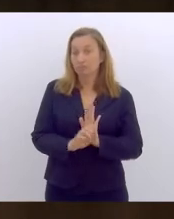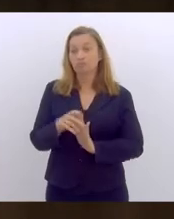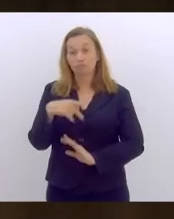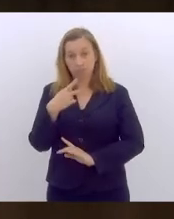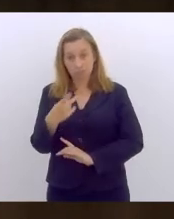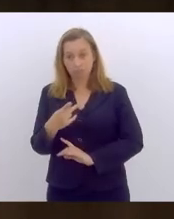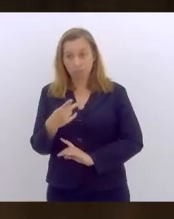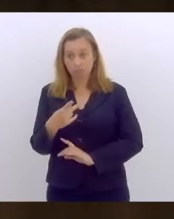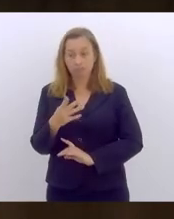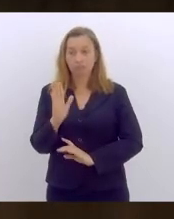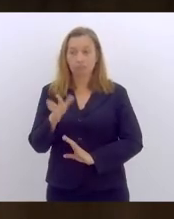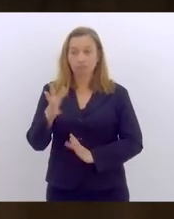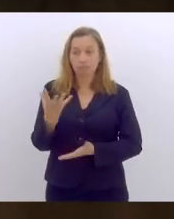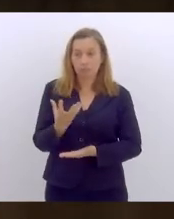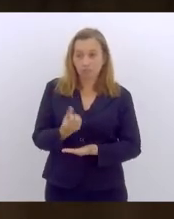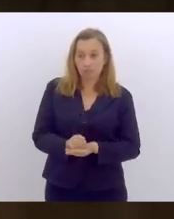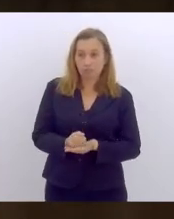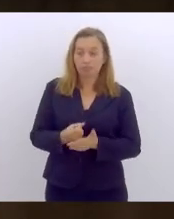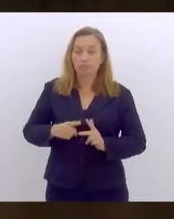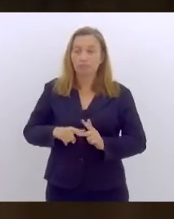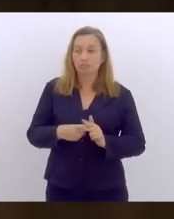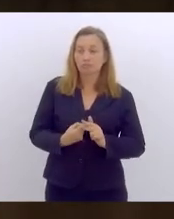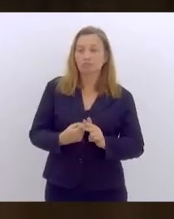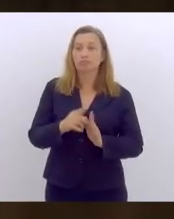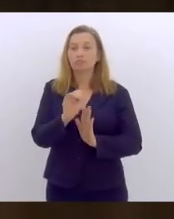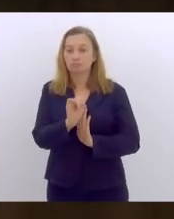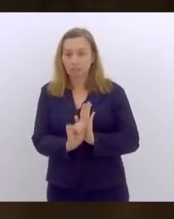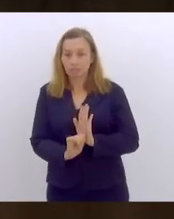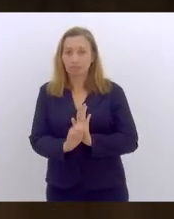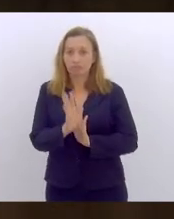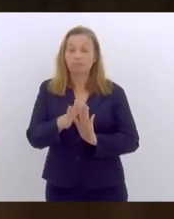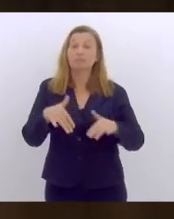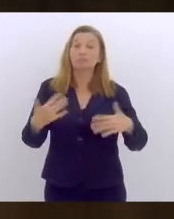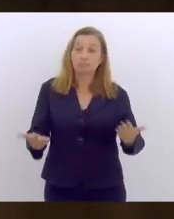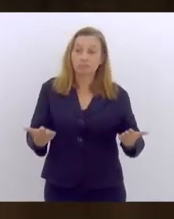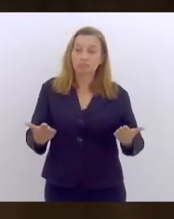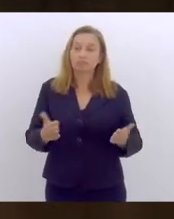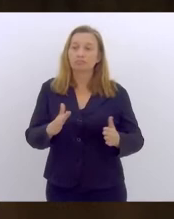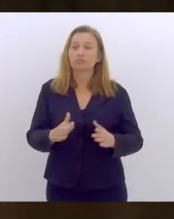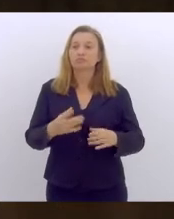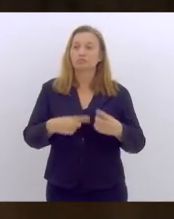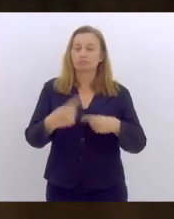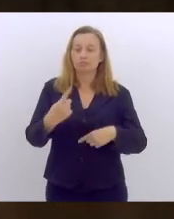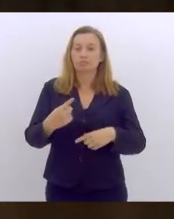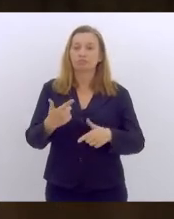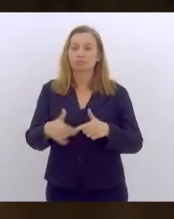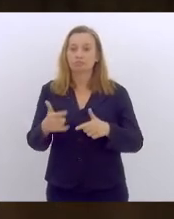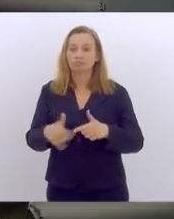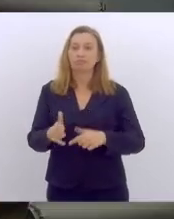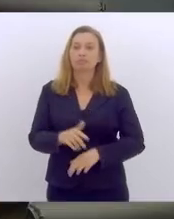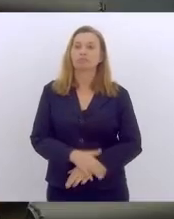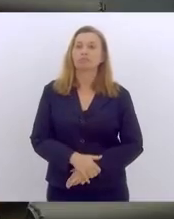sugeriu foram acatadas e a redação foi corrigida. Então, está superado o problema.